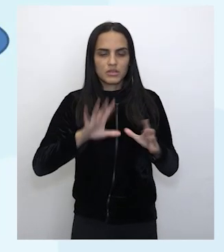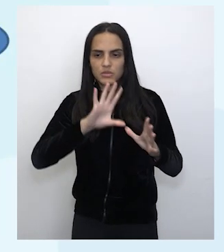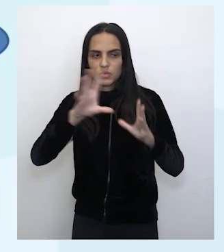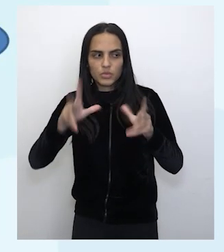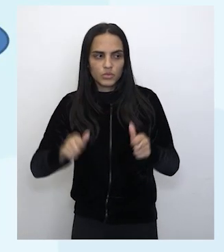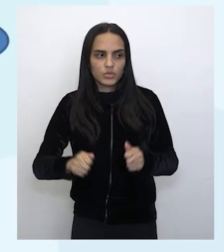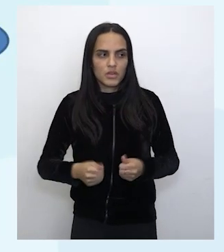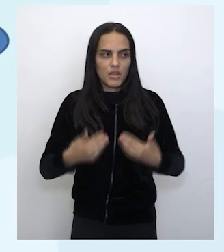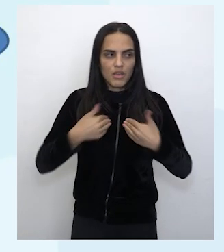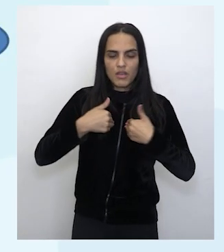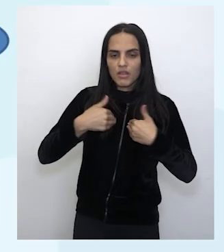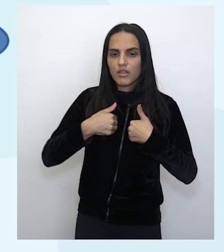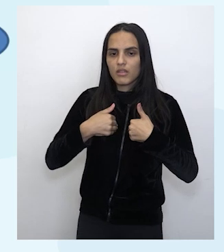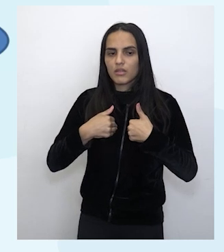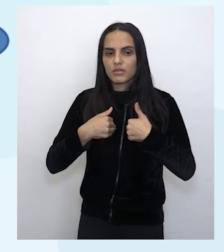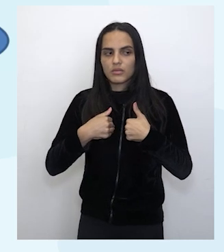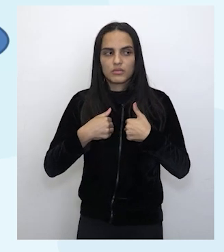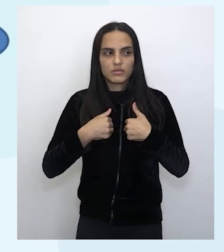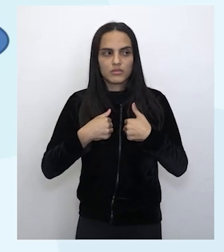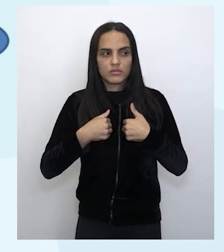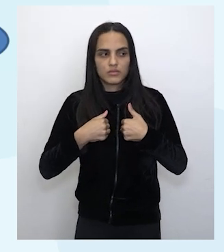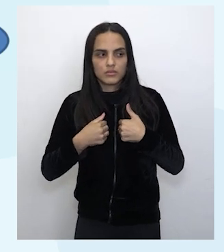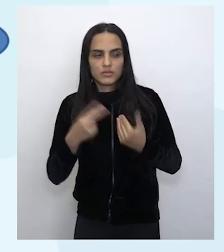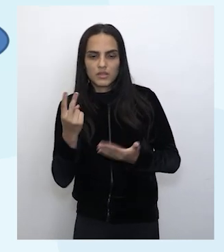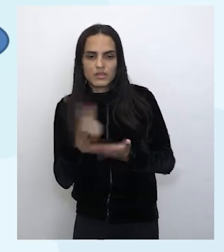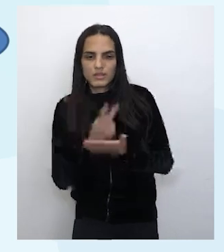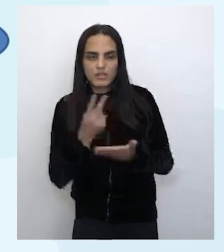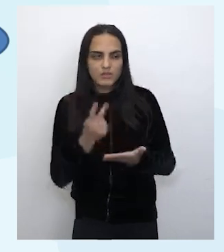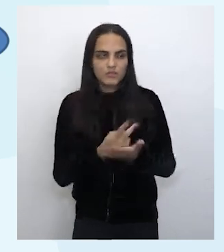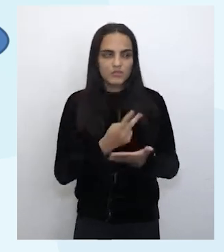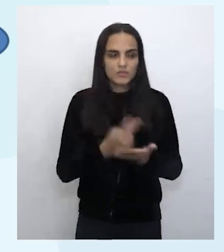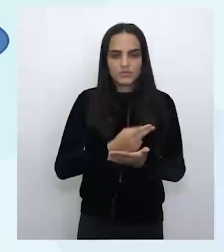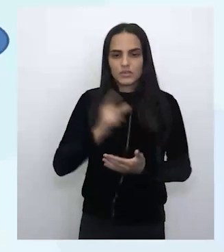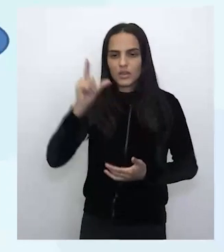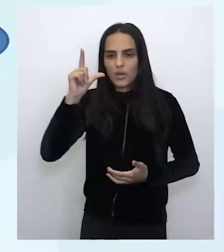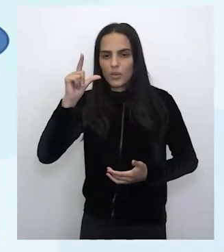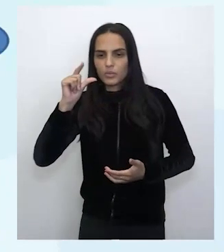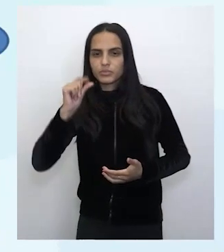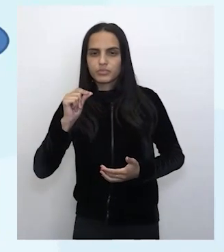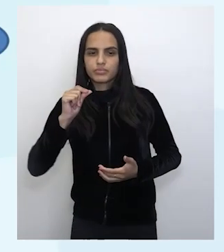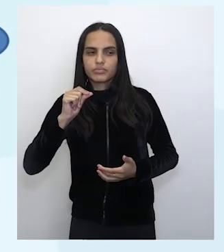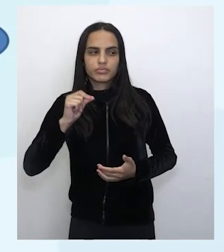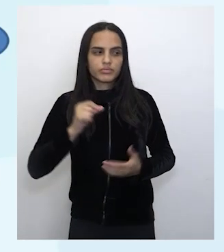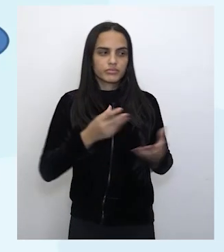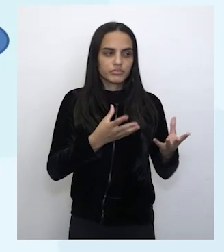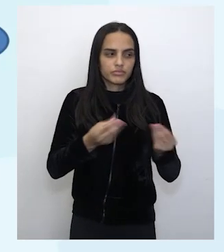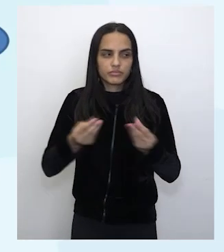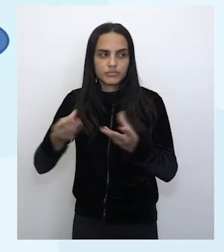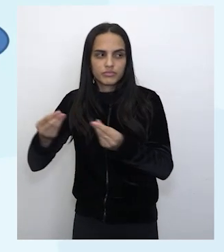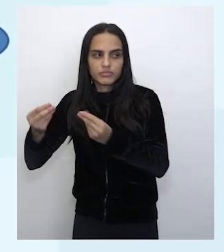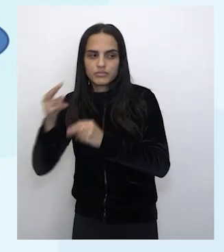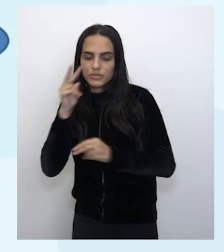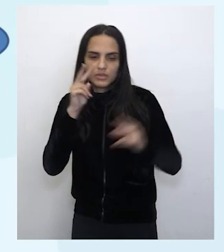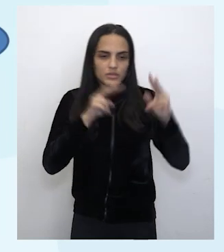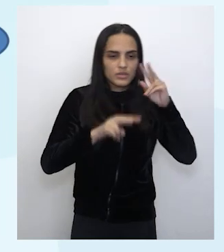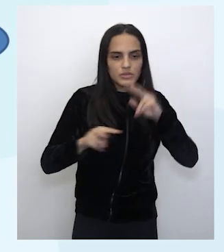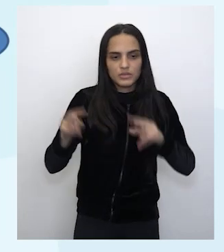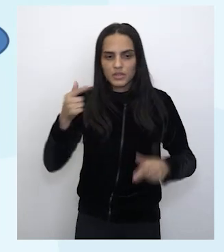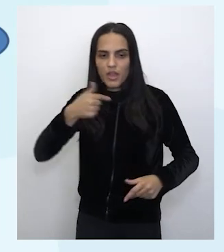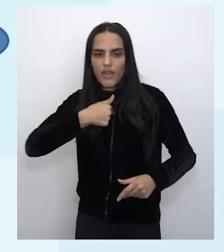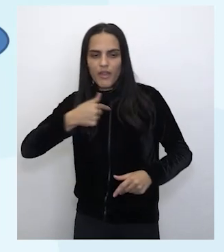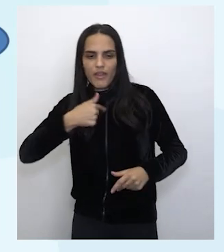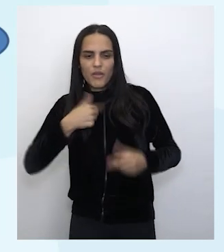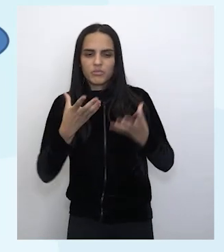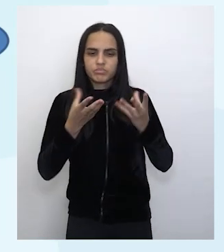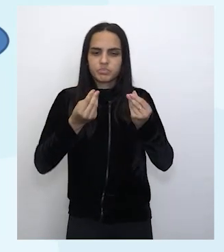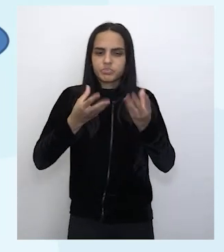vezes reles, tantas vezes porco, tantas vezes vil, eu tantas